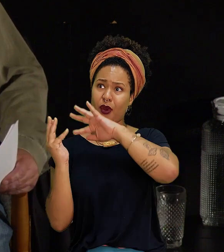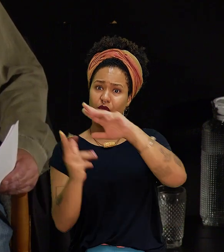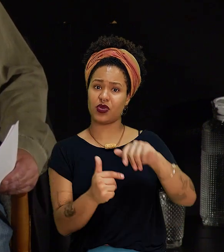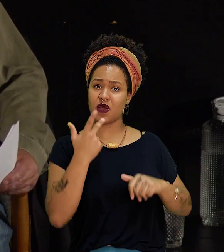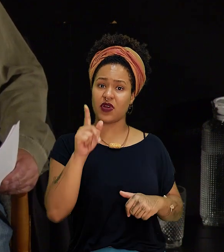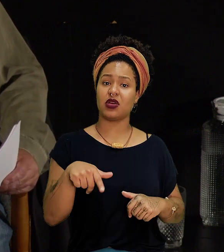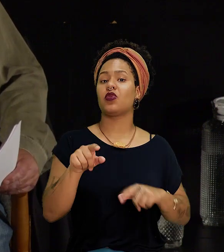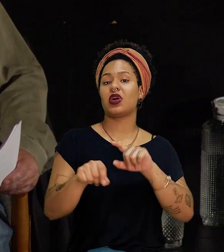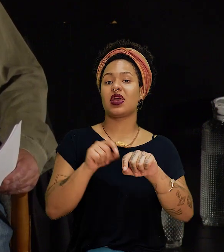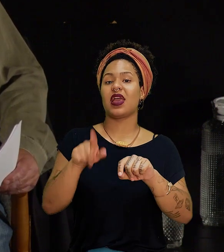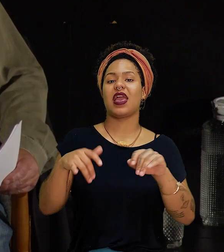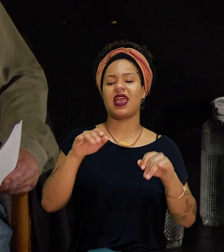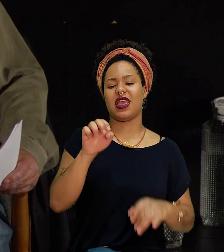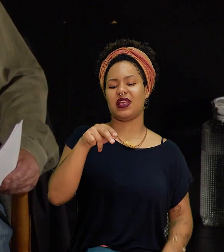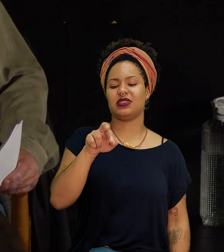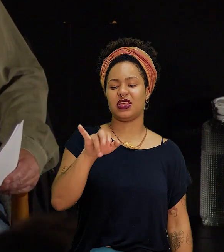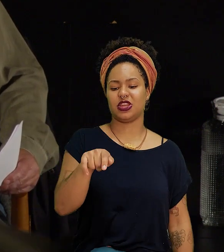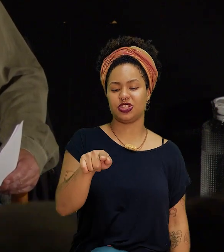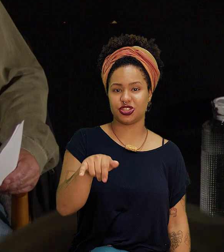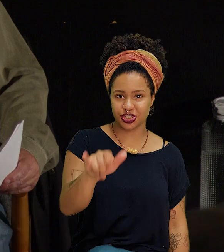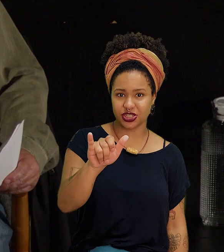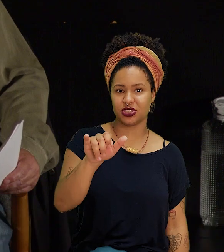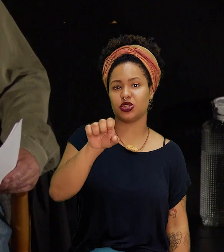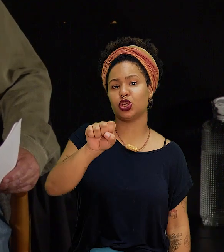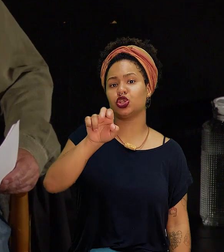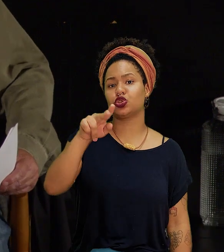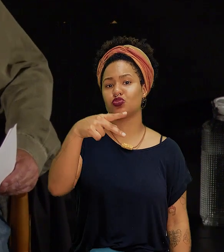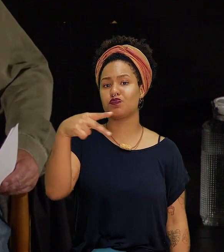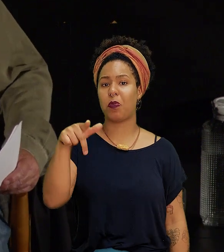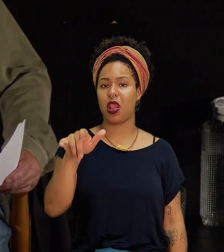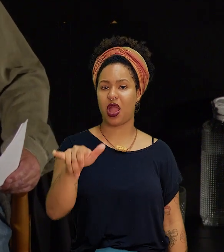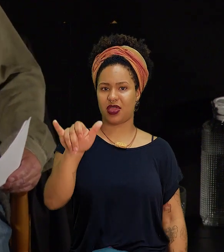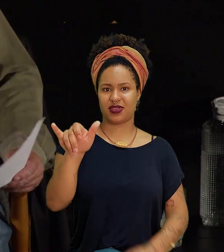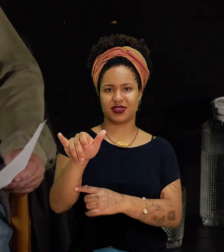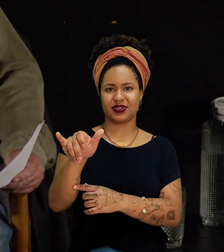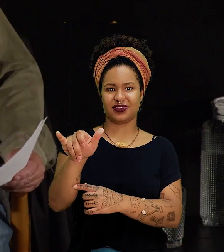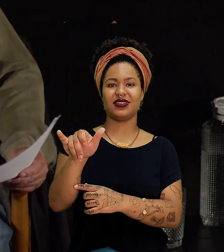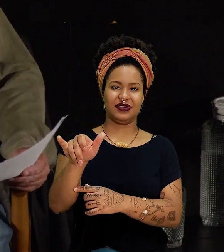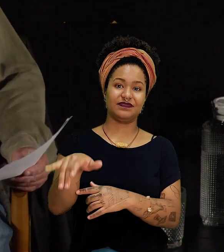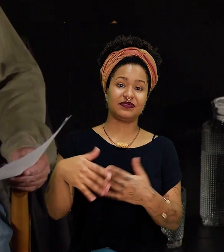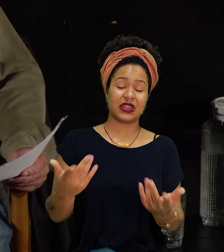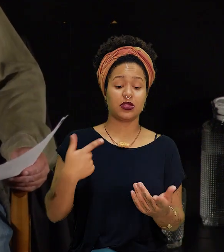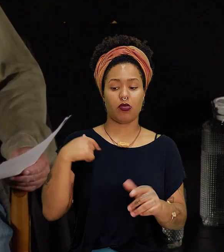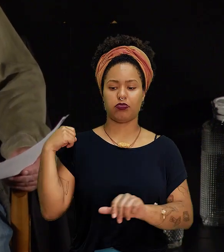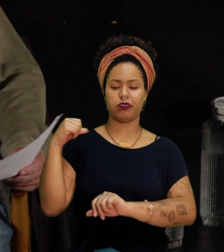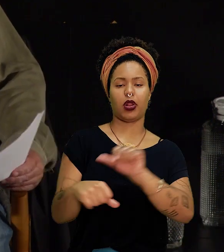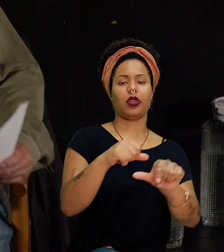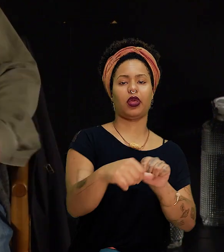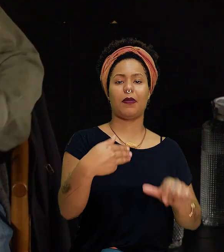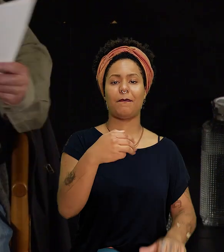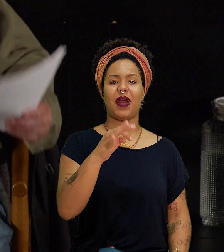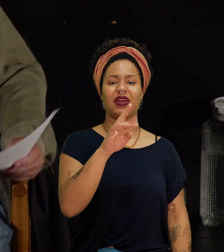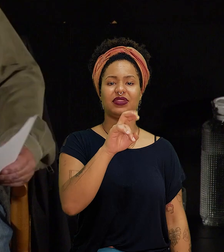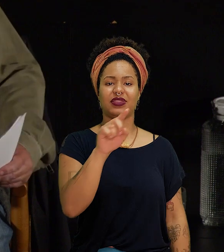se chama energy supply. Não tem energy metrics, né? Mas virou matriz